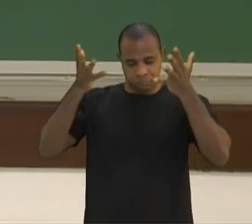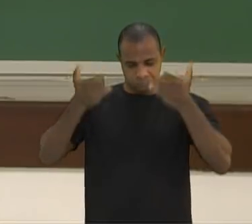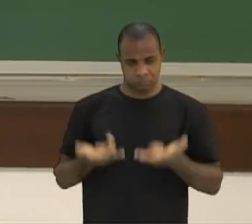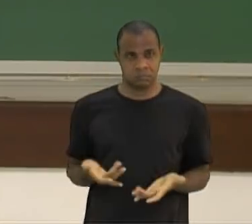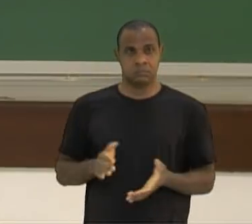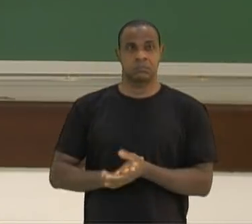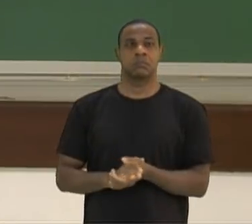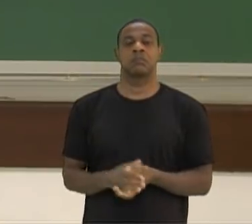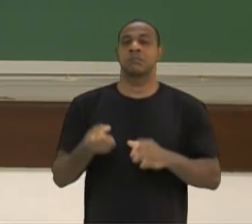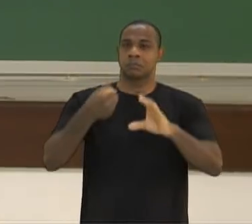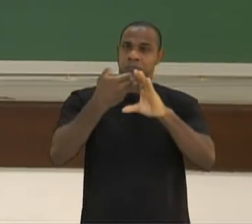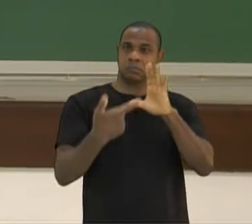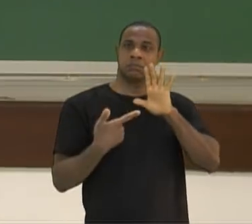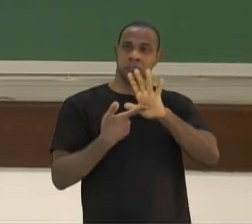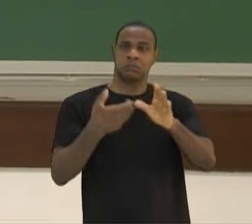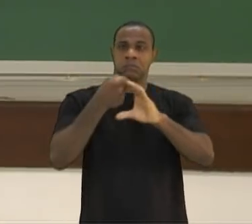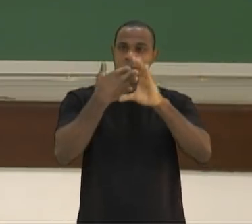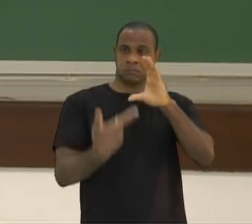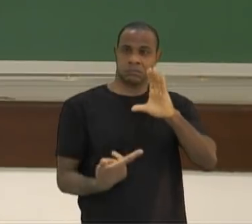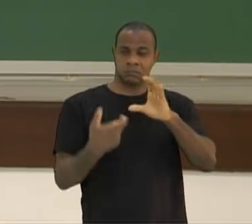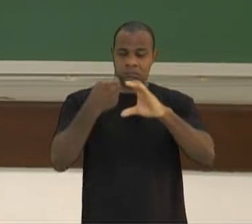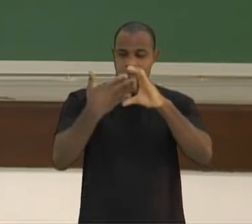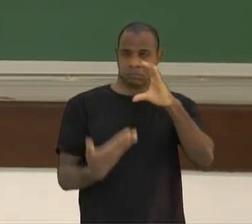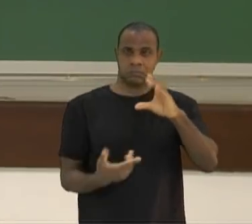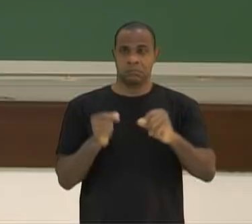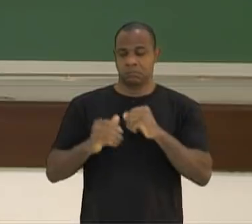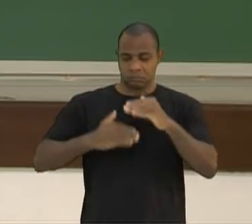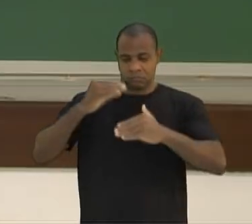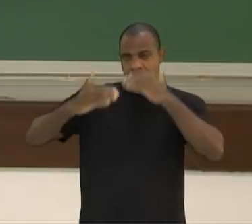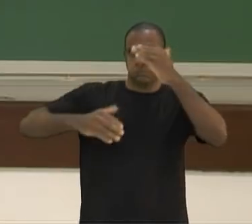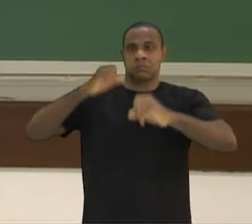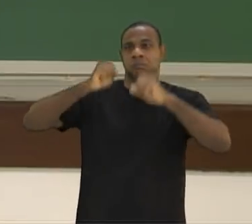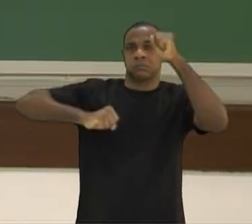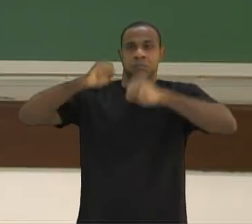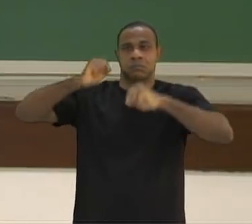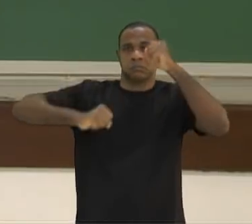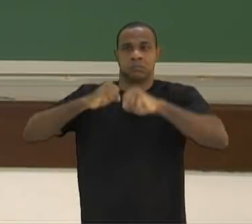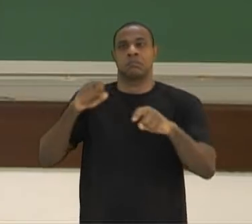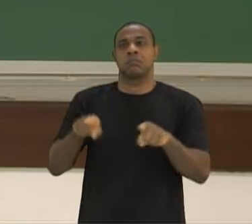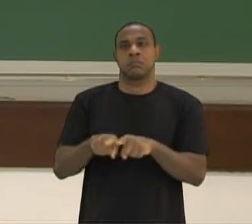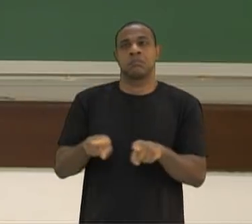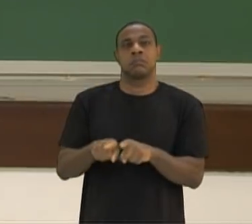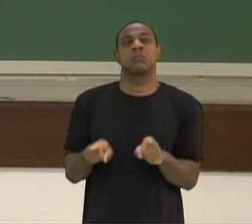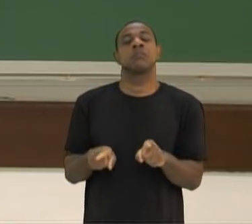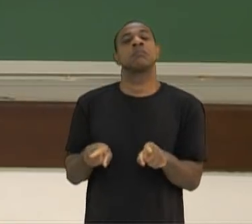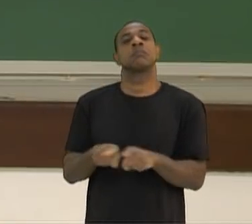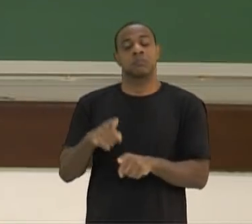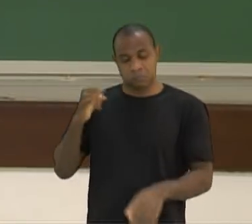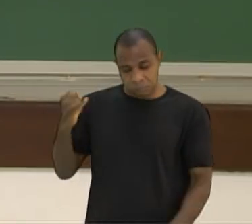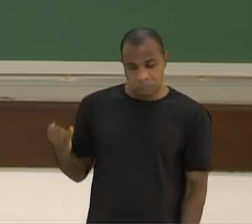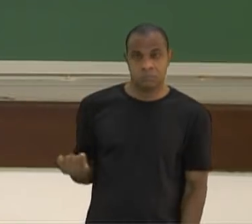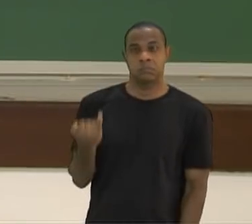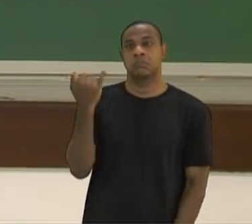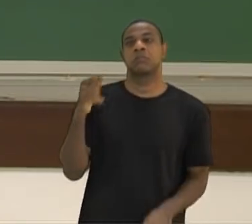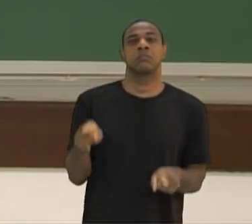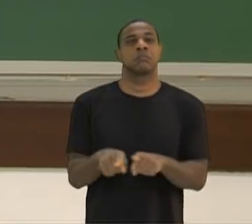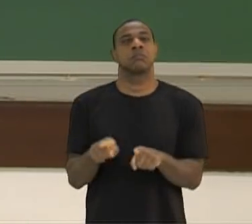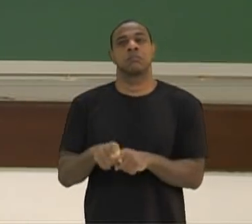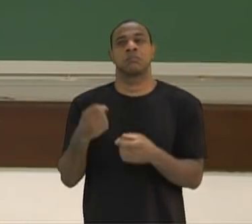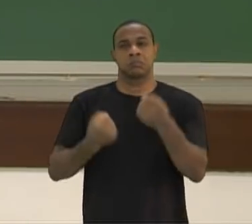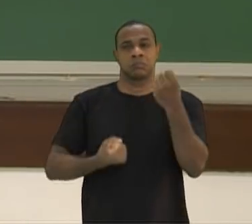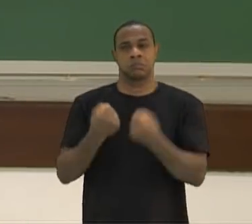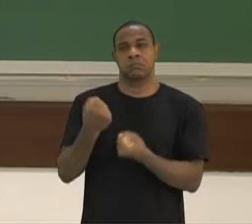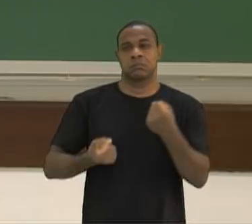identificar as principais características dos processos de industrialização, bem como a importância das redes de transporte